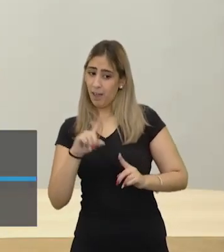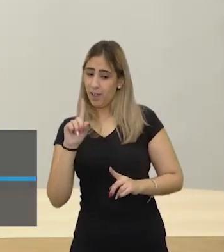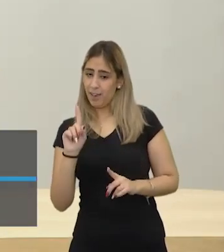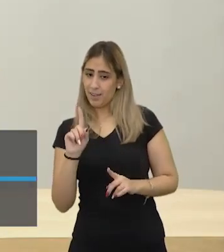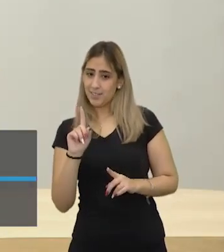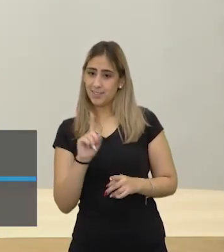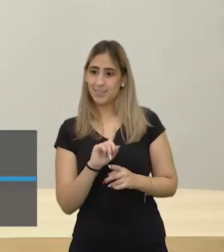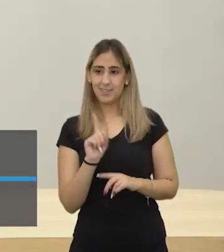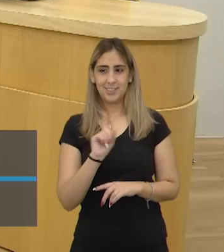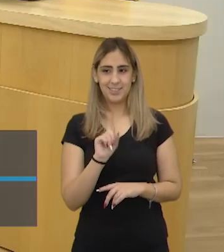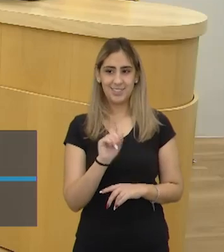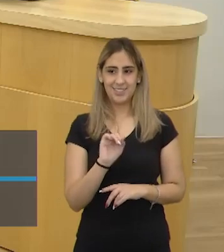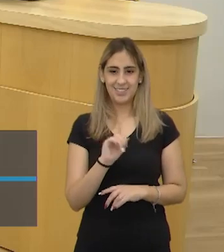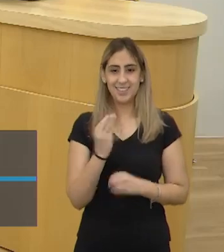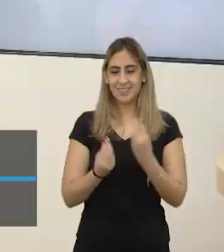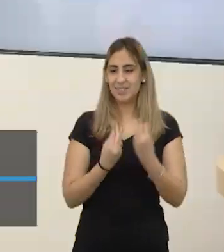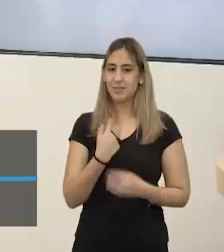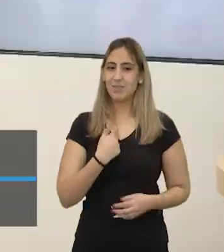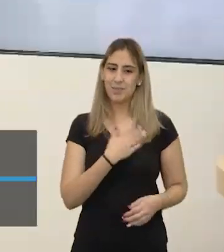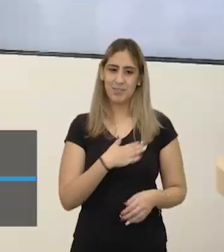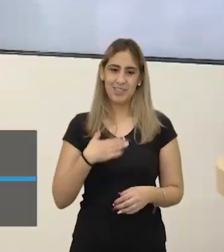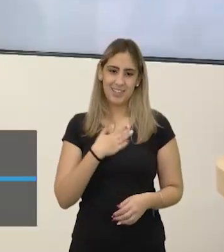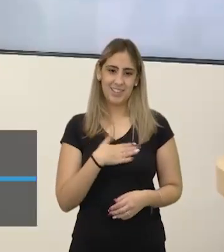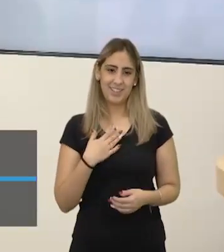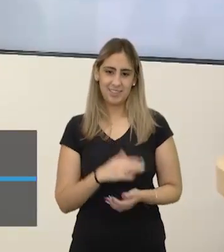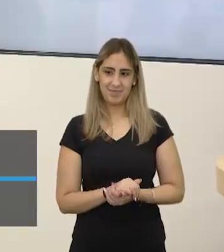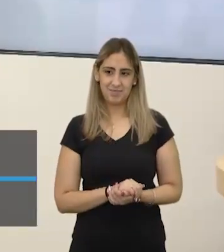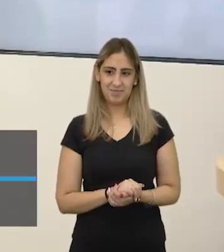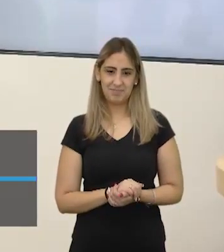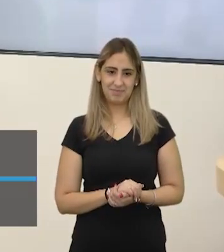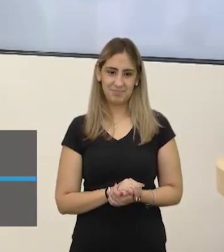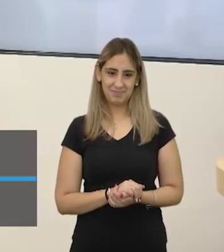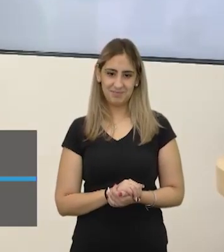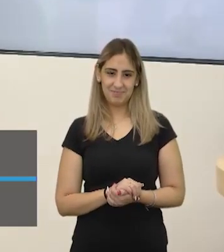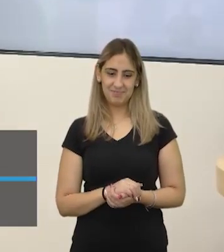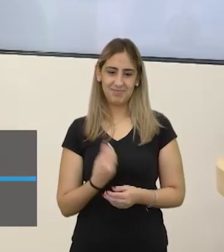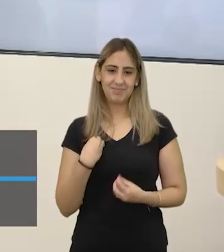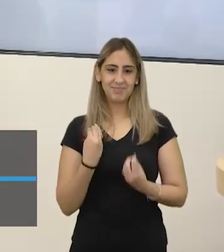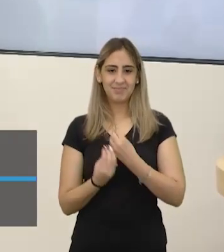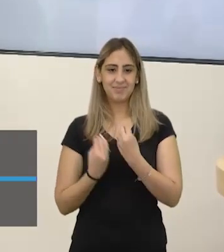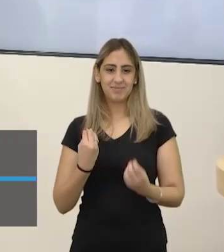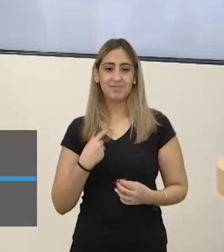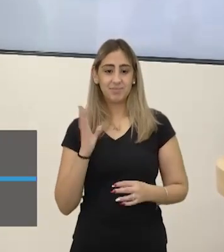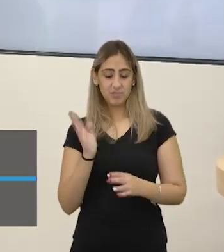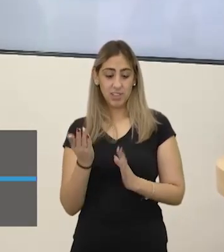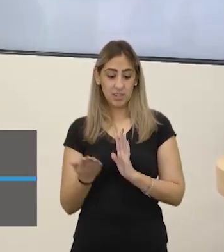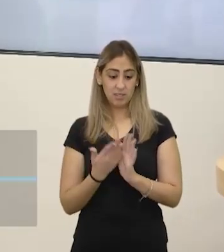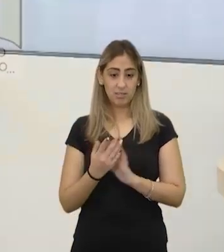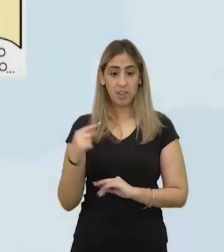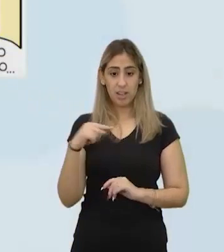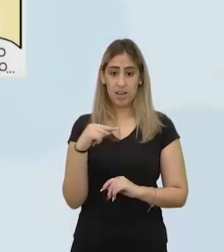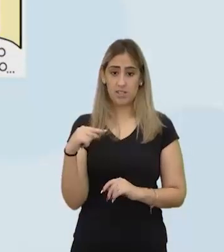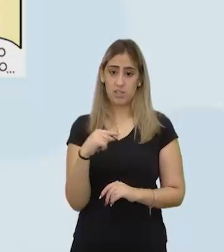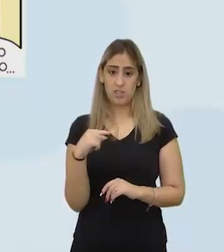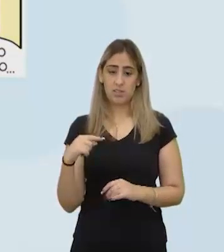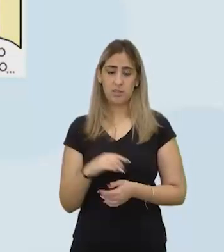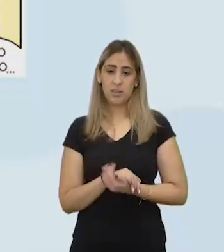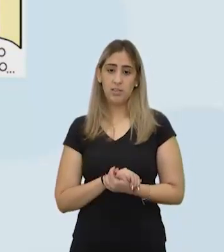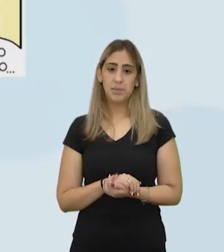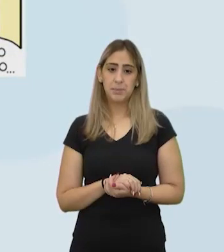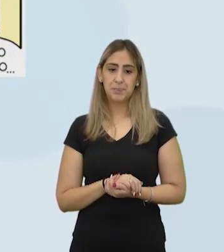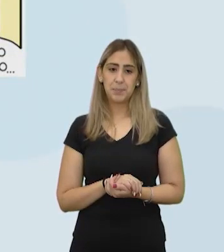mas não tanto quanto gostaria. Então esse mas, ele já traz, quando ele é pronunciado, ele já traz essa carga negativa já, né?